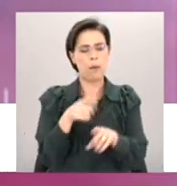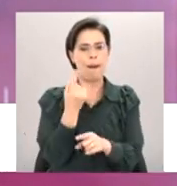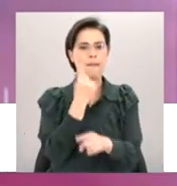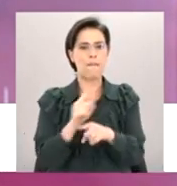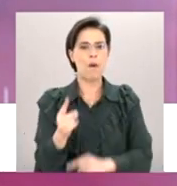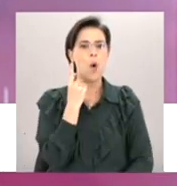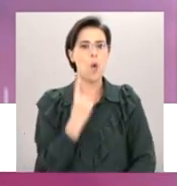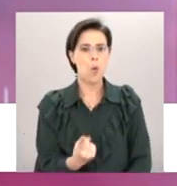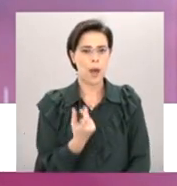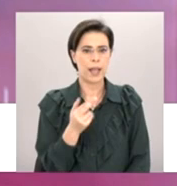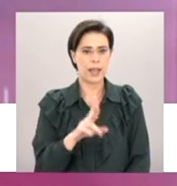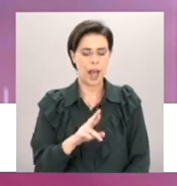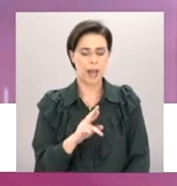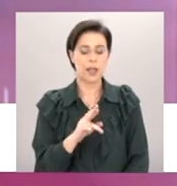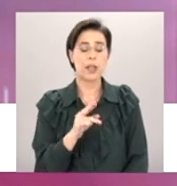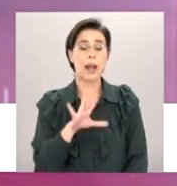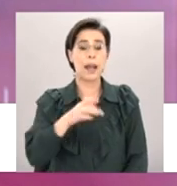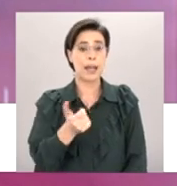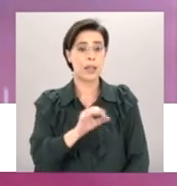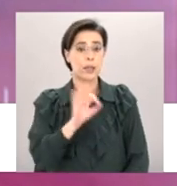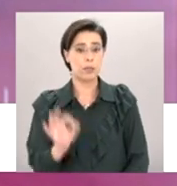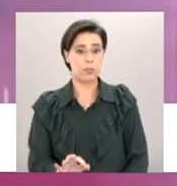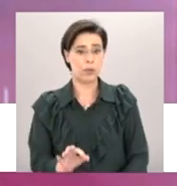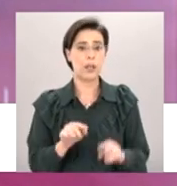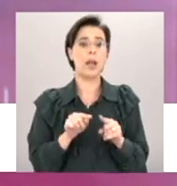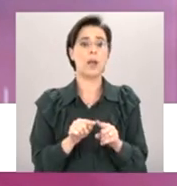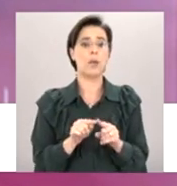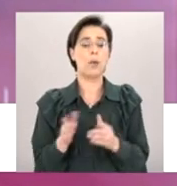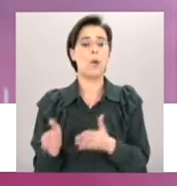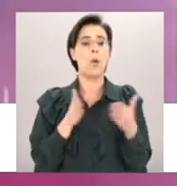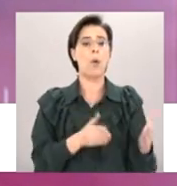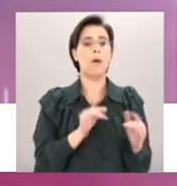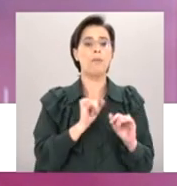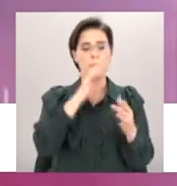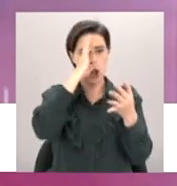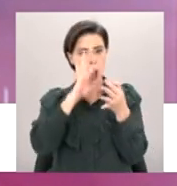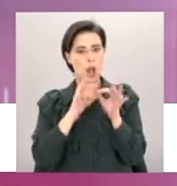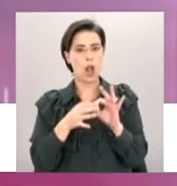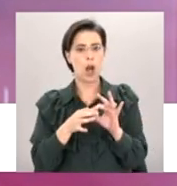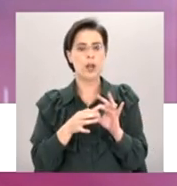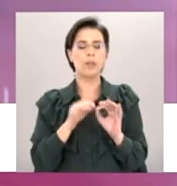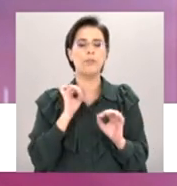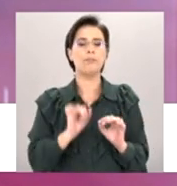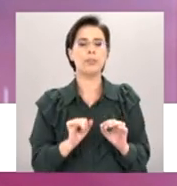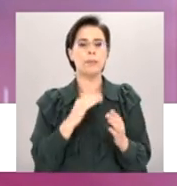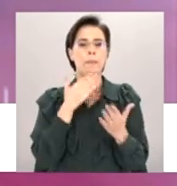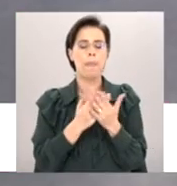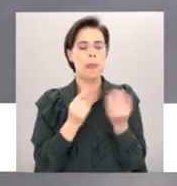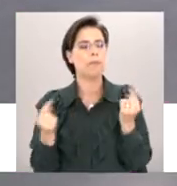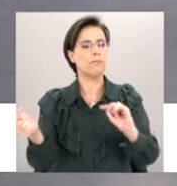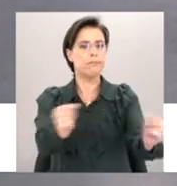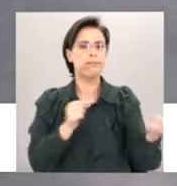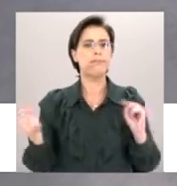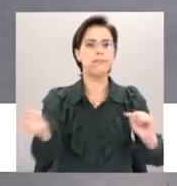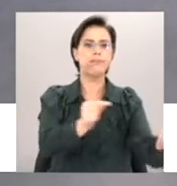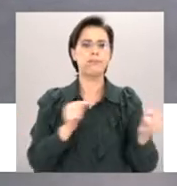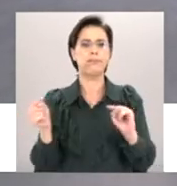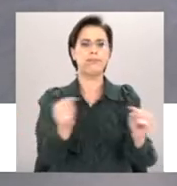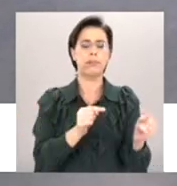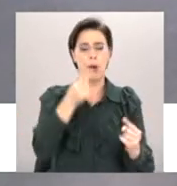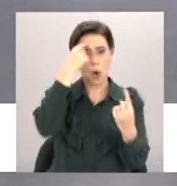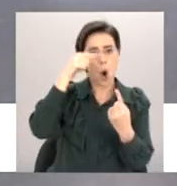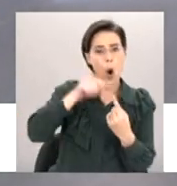Taxa única de renda RS quinze por cento fizemos pro lado também cronológica de provocar a discussão de